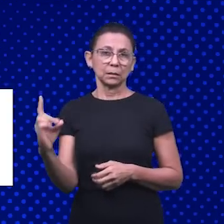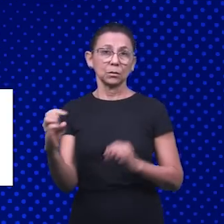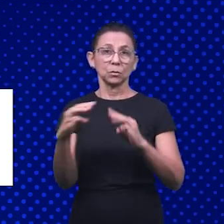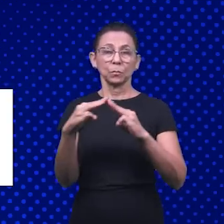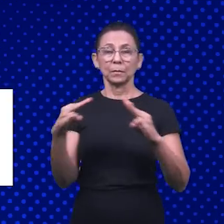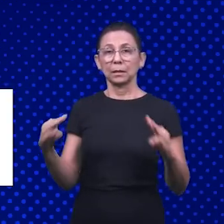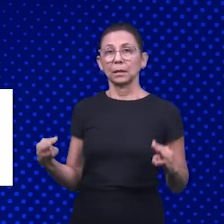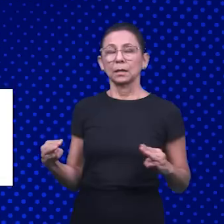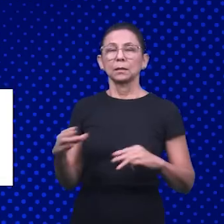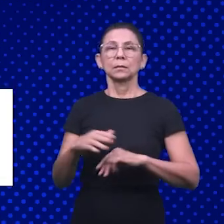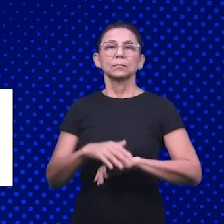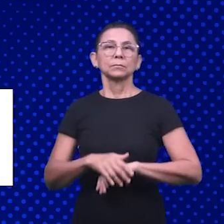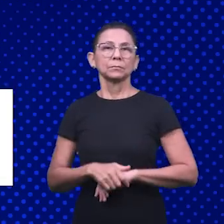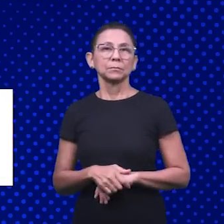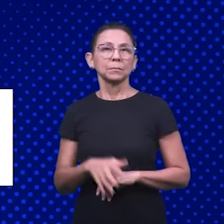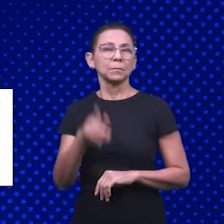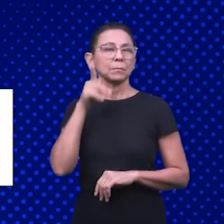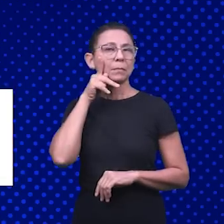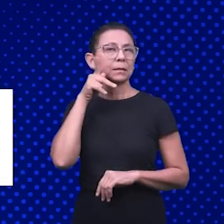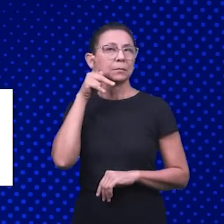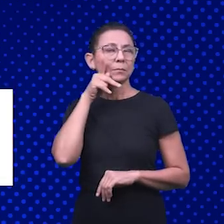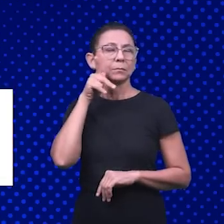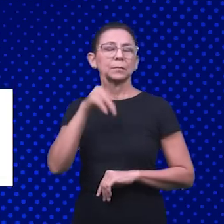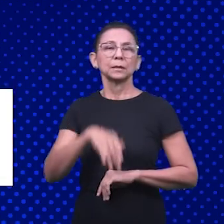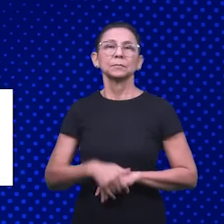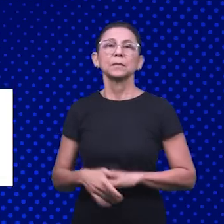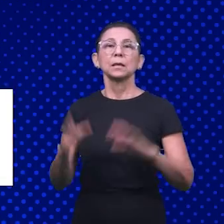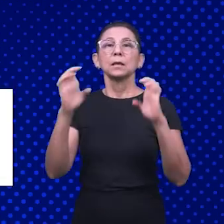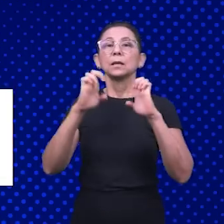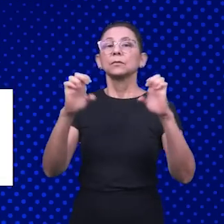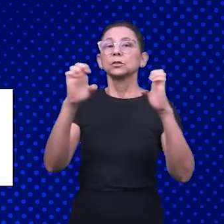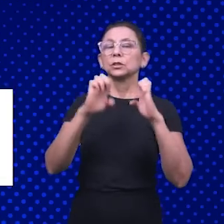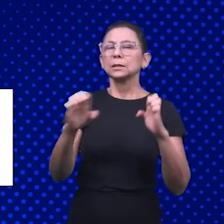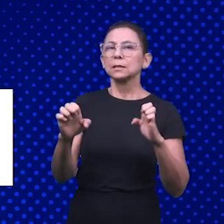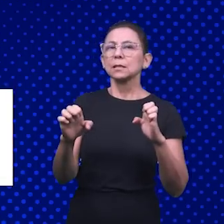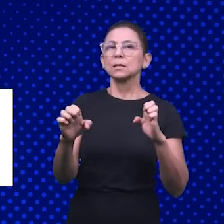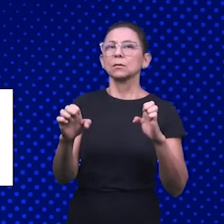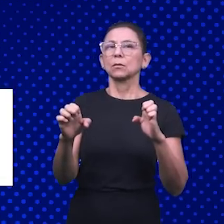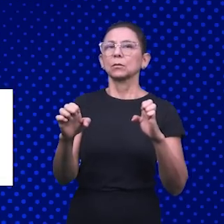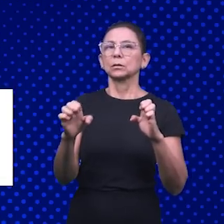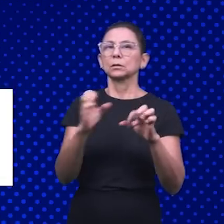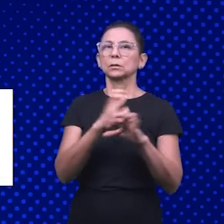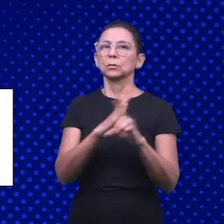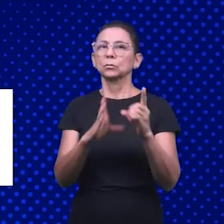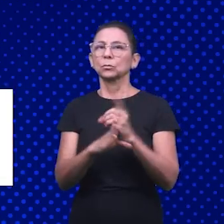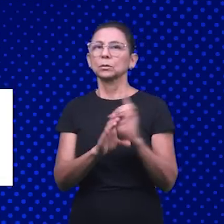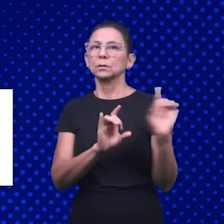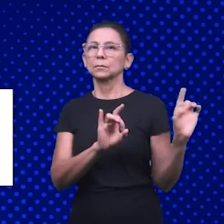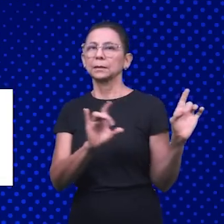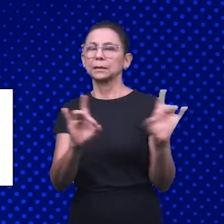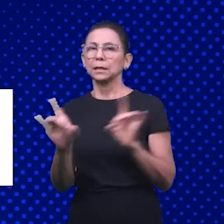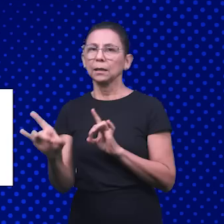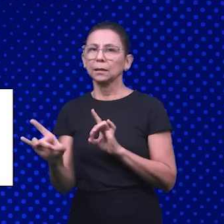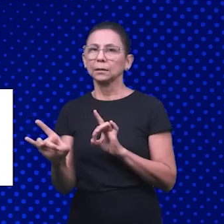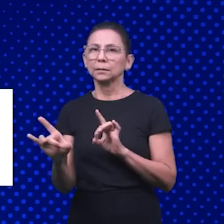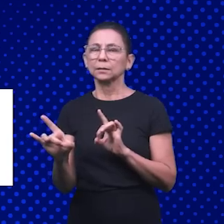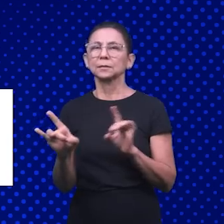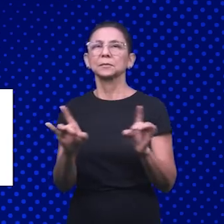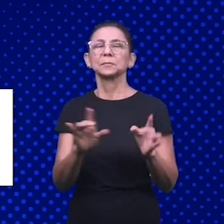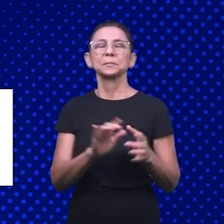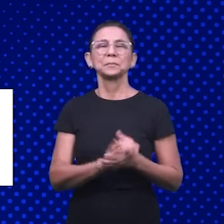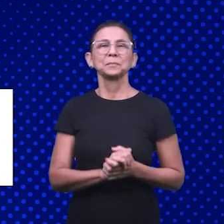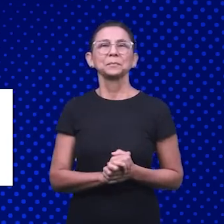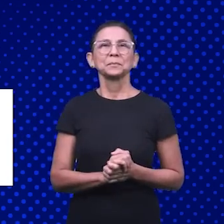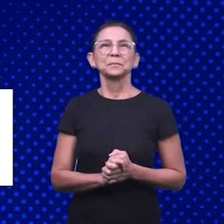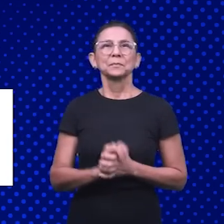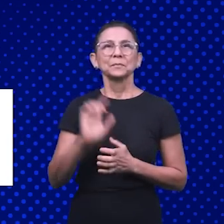no Manaim da Paraíba, para alinhamento das ações de evangelização e dos cultos especiais. E após essa busca, os